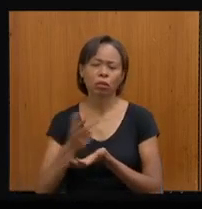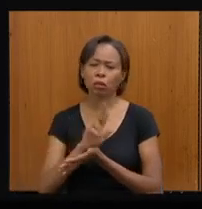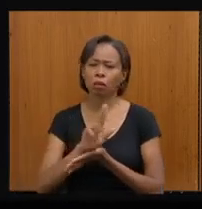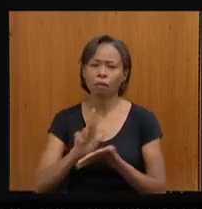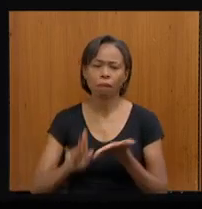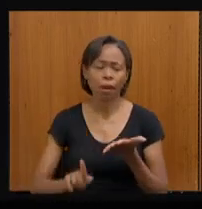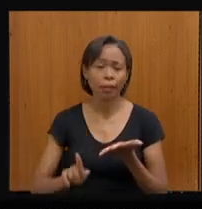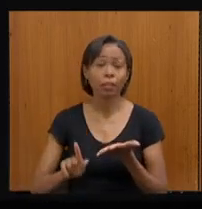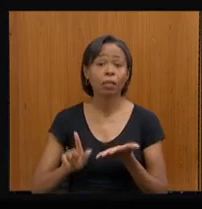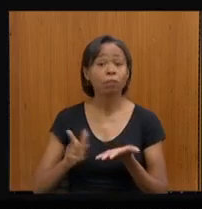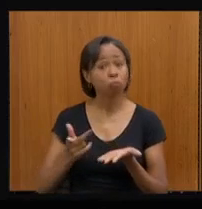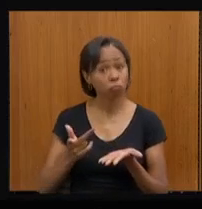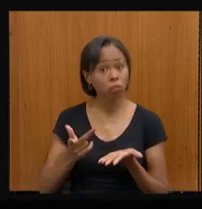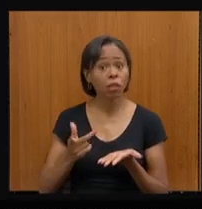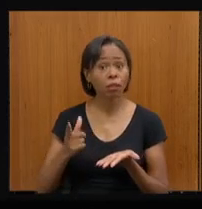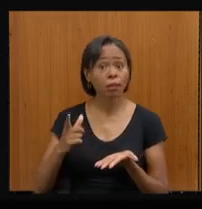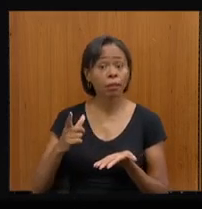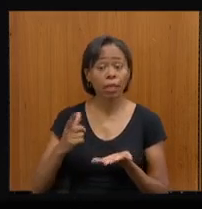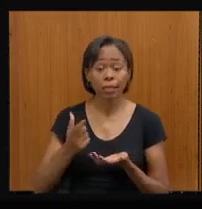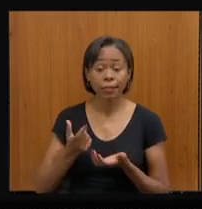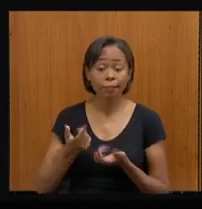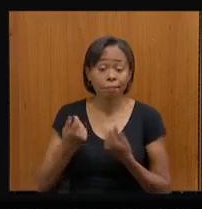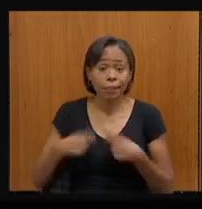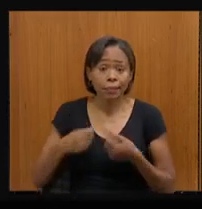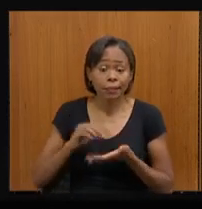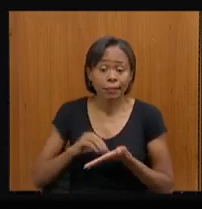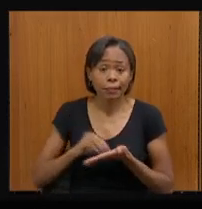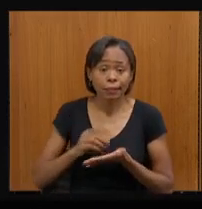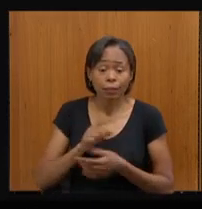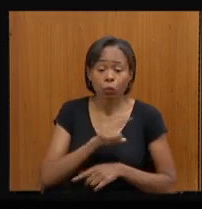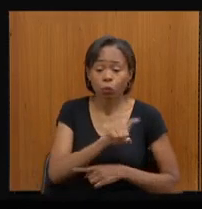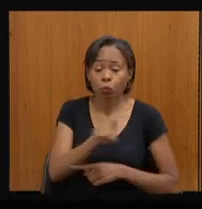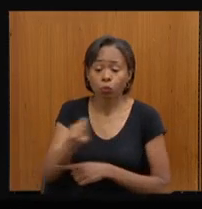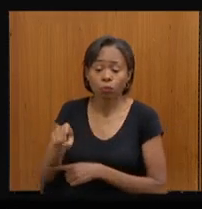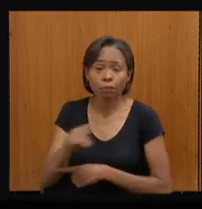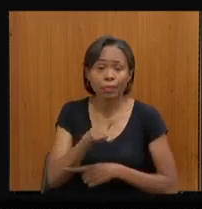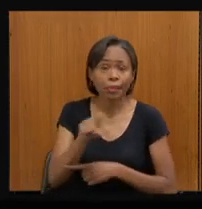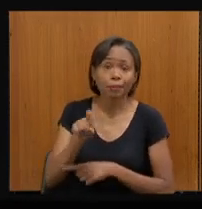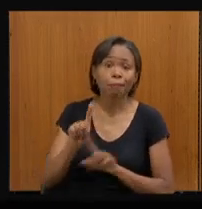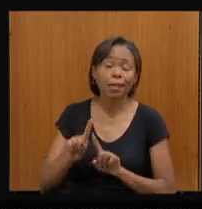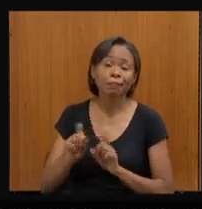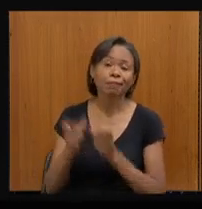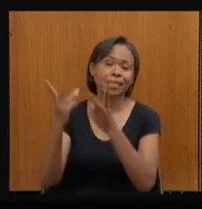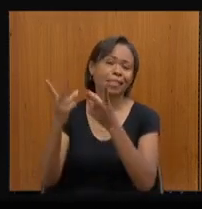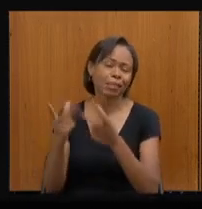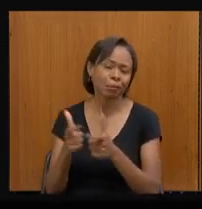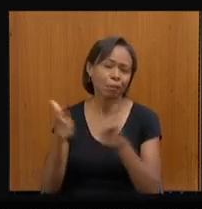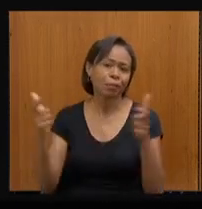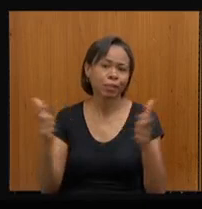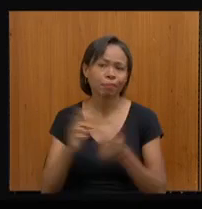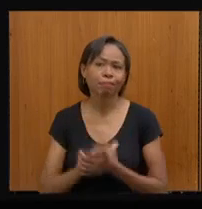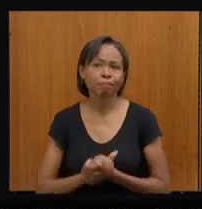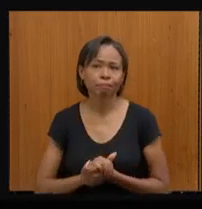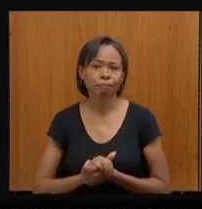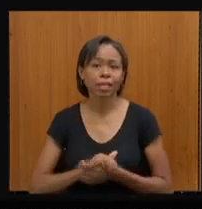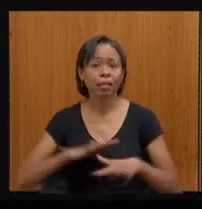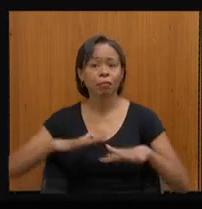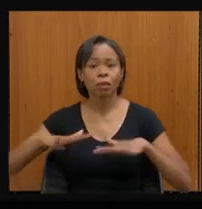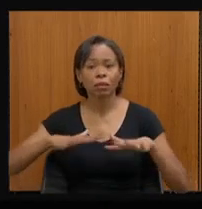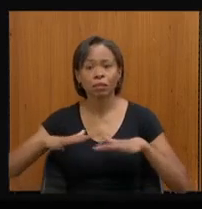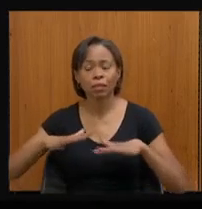de fertilizantes e importamos quase tudo mobilidade para uma malha Viária do Bahia